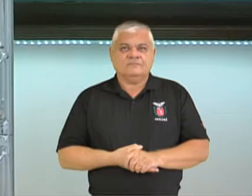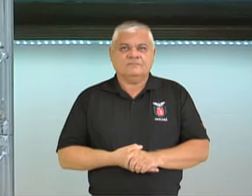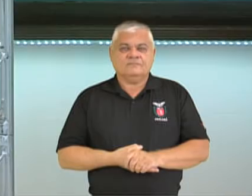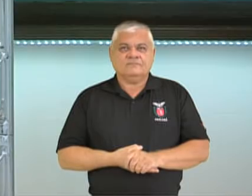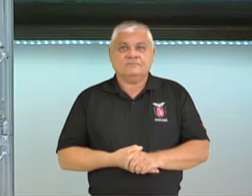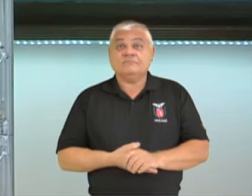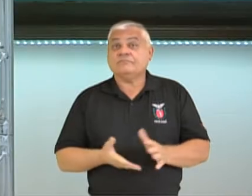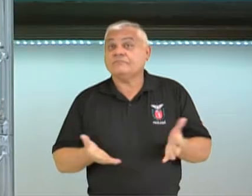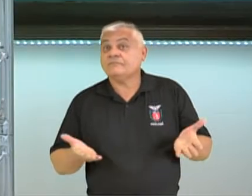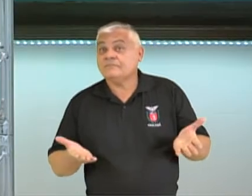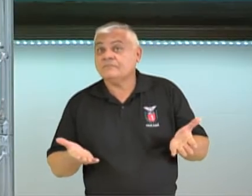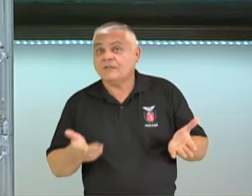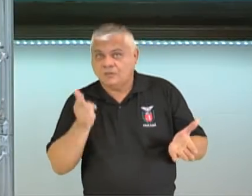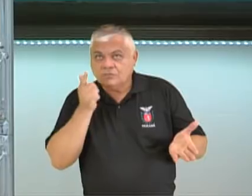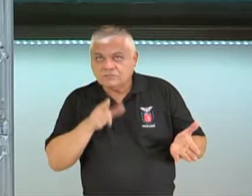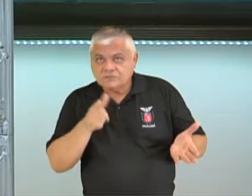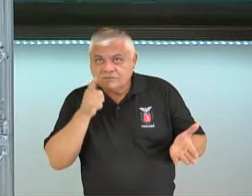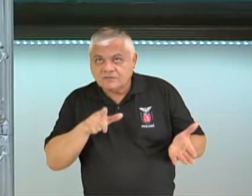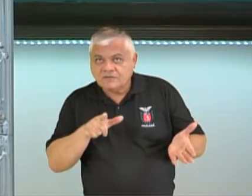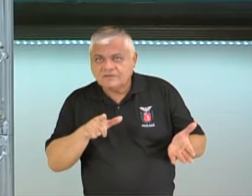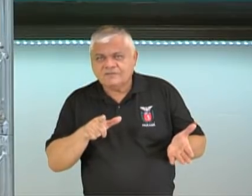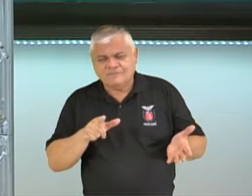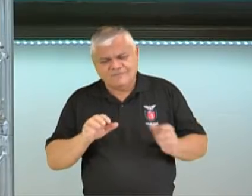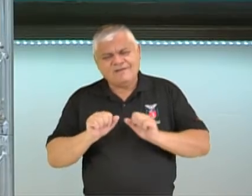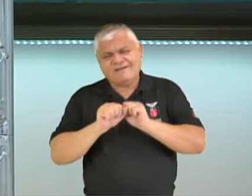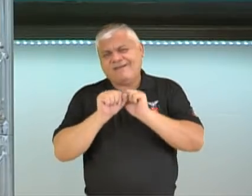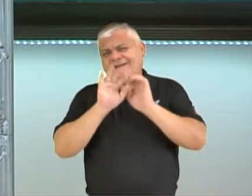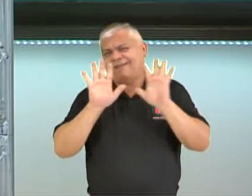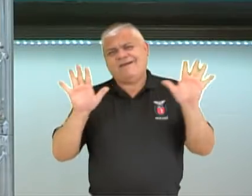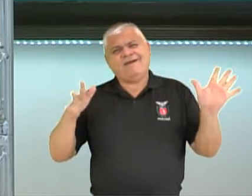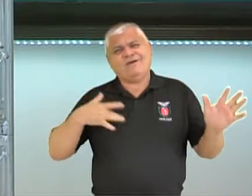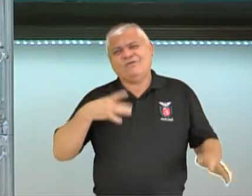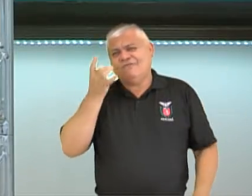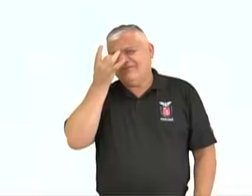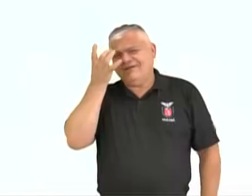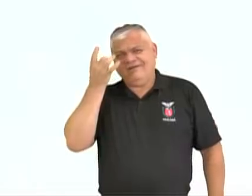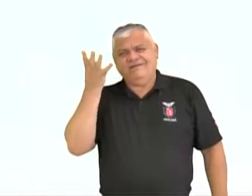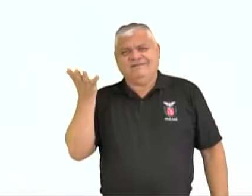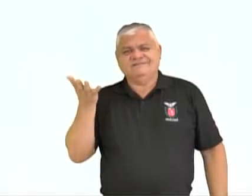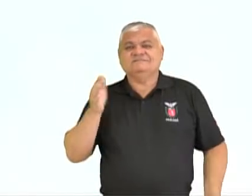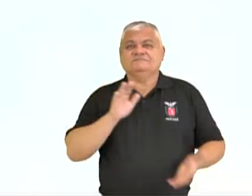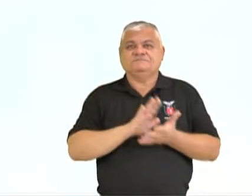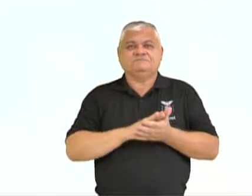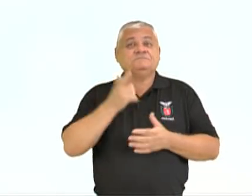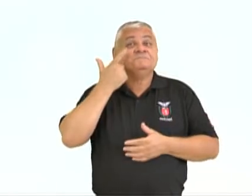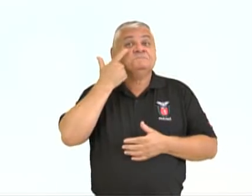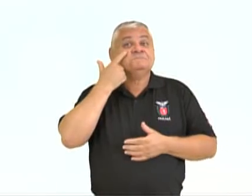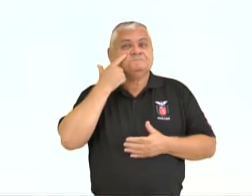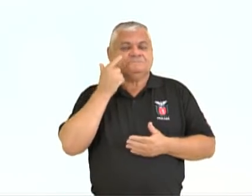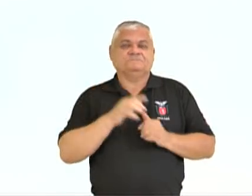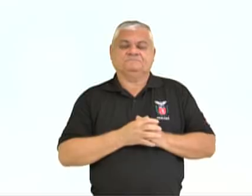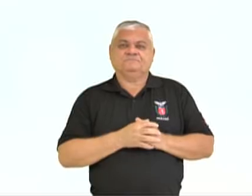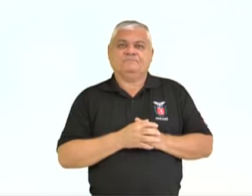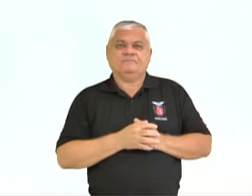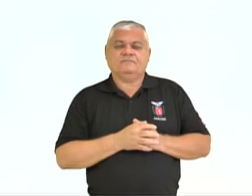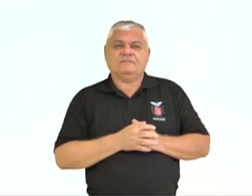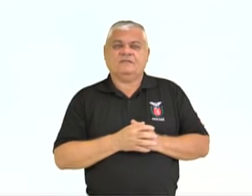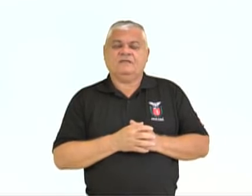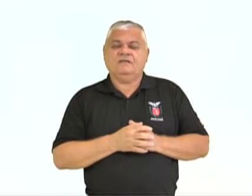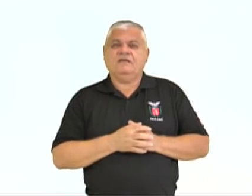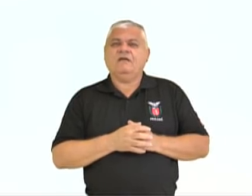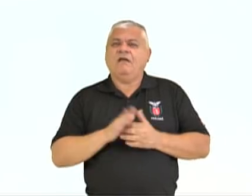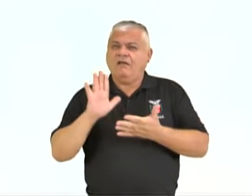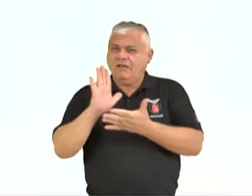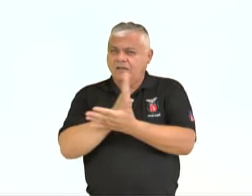E aí, conseguiu? Claro, né? Super fácil. Vamos conferir? A ideia de que as